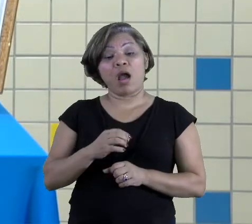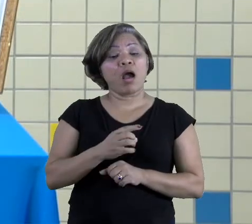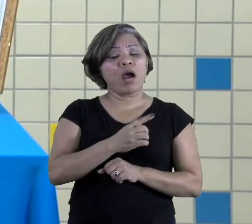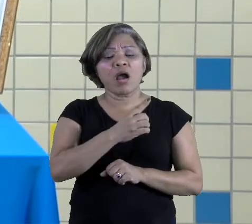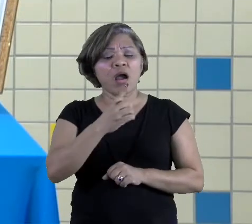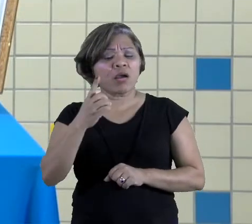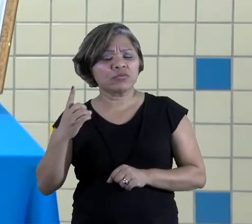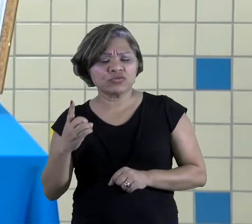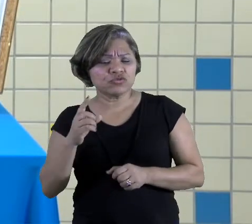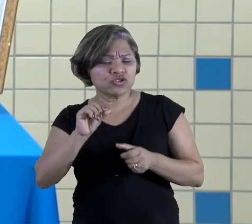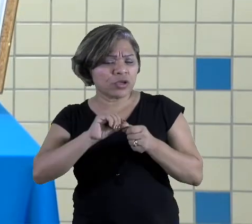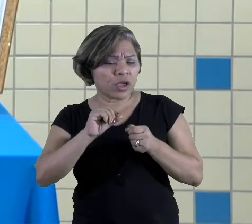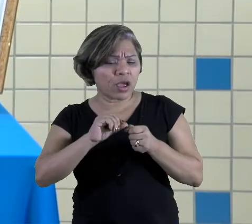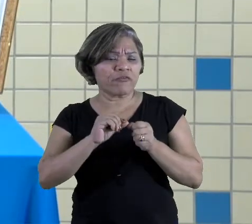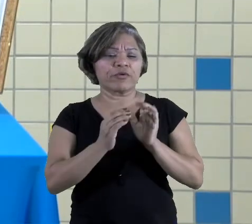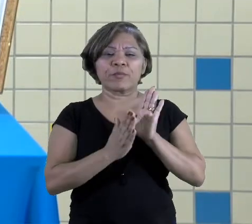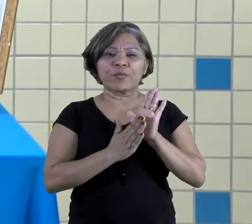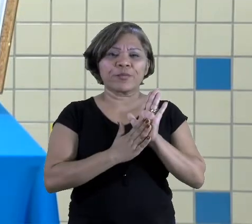das propostas.